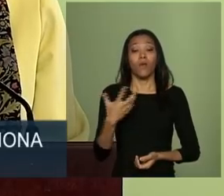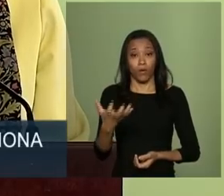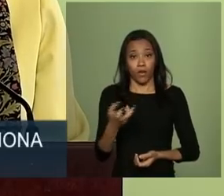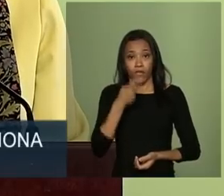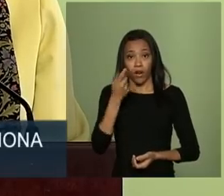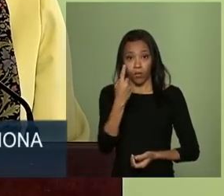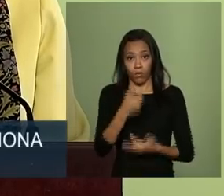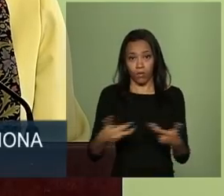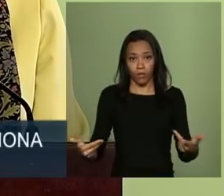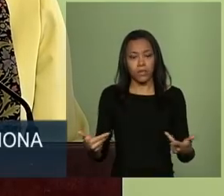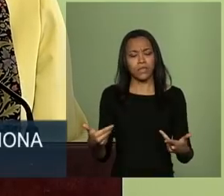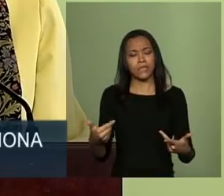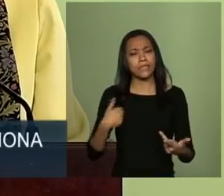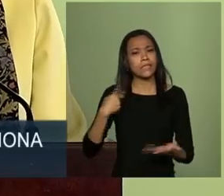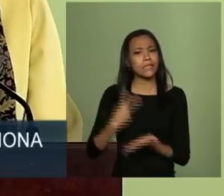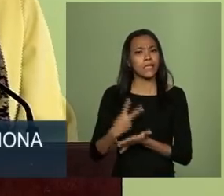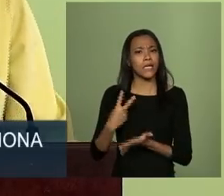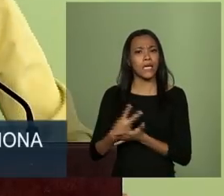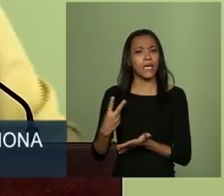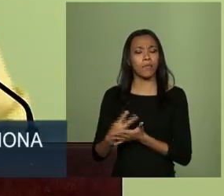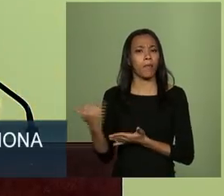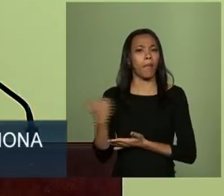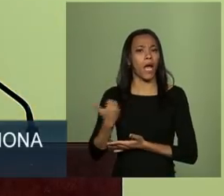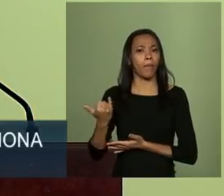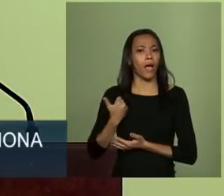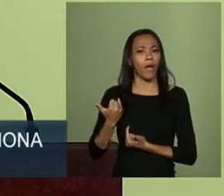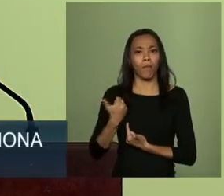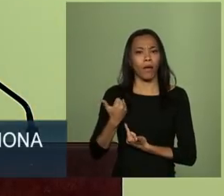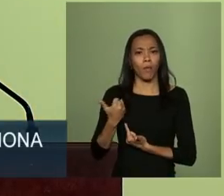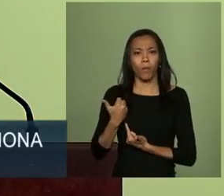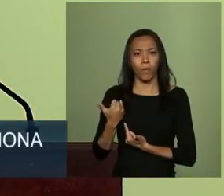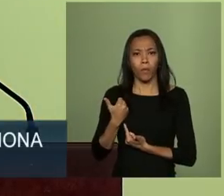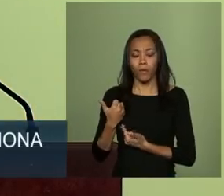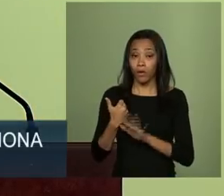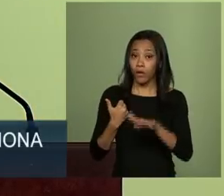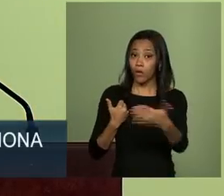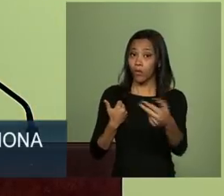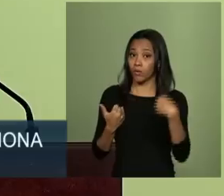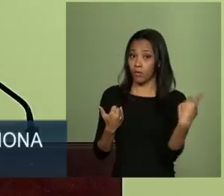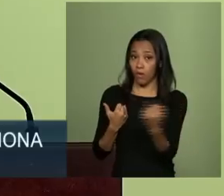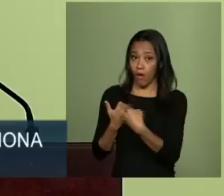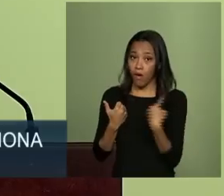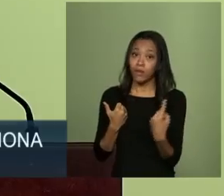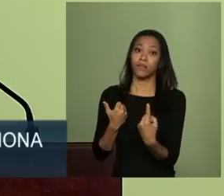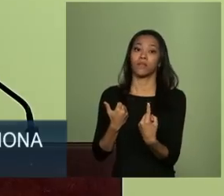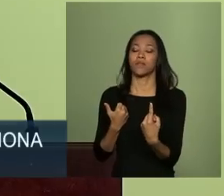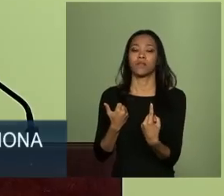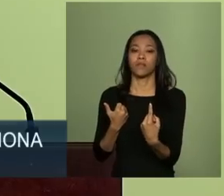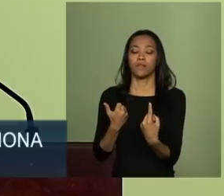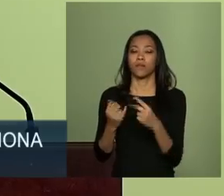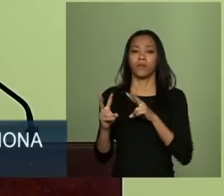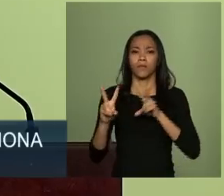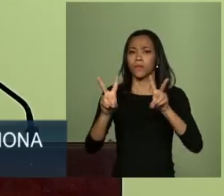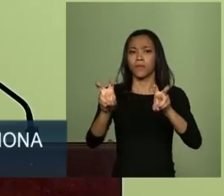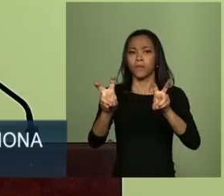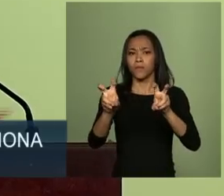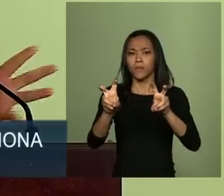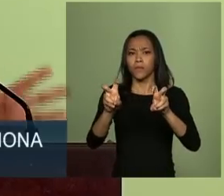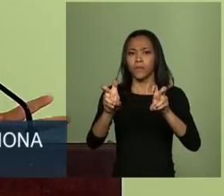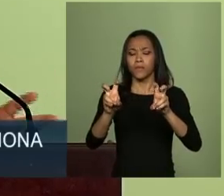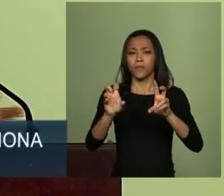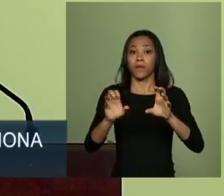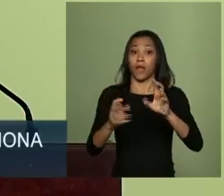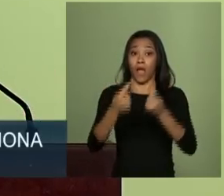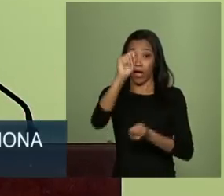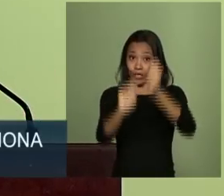uma coisa que sempre me disseram quando a gente trata da questão da indústria